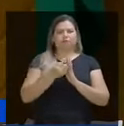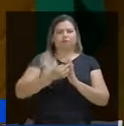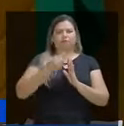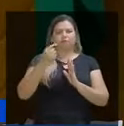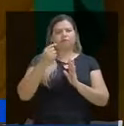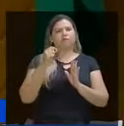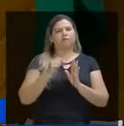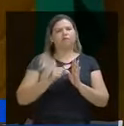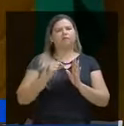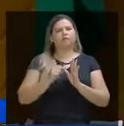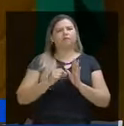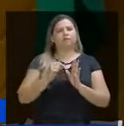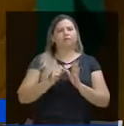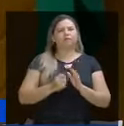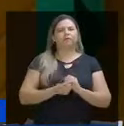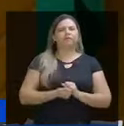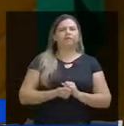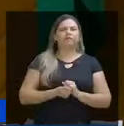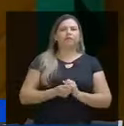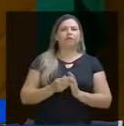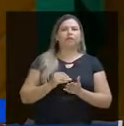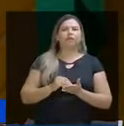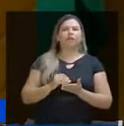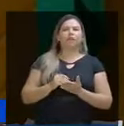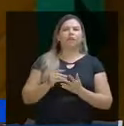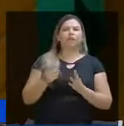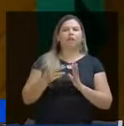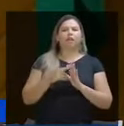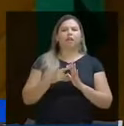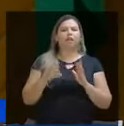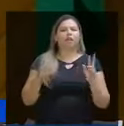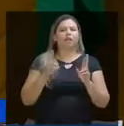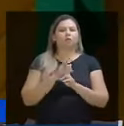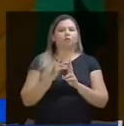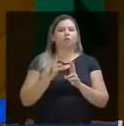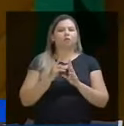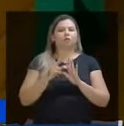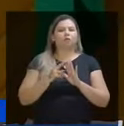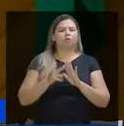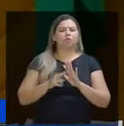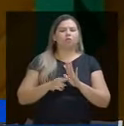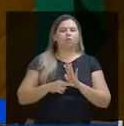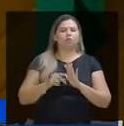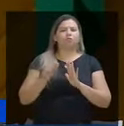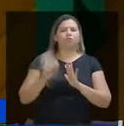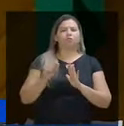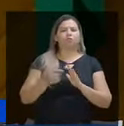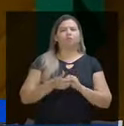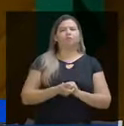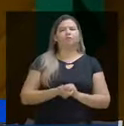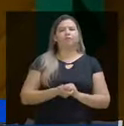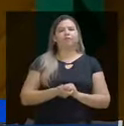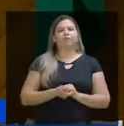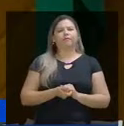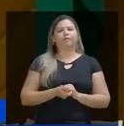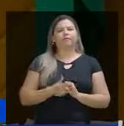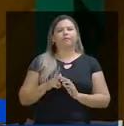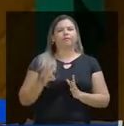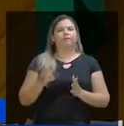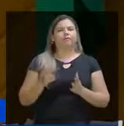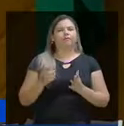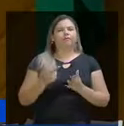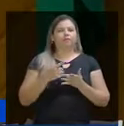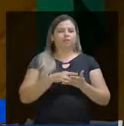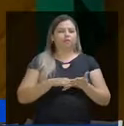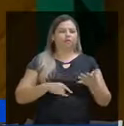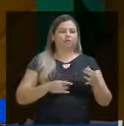finalidade dessa regularização é simplesmente evitar que persistam os efeitos de impedimento de obter certidão de